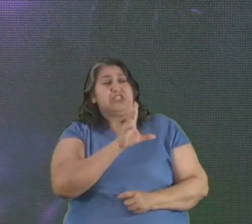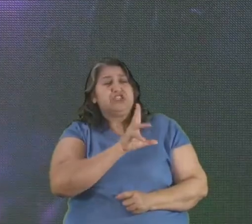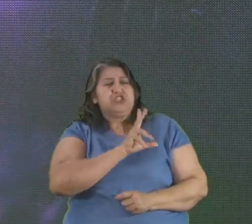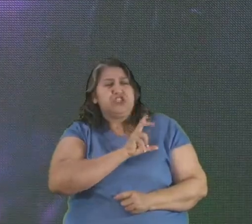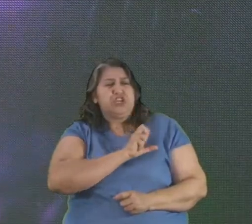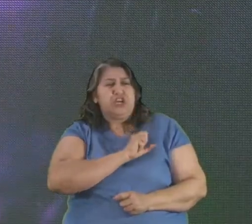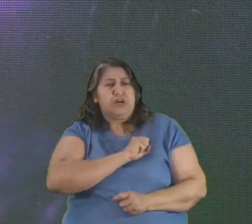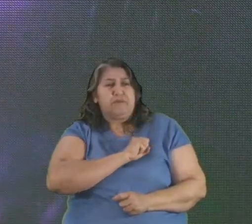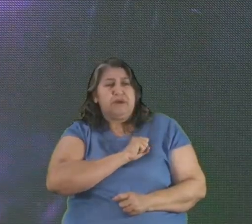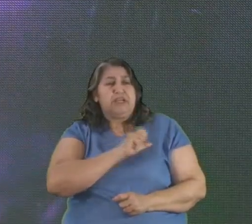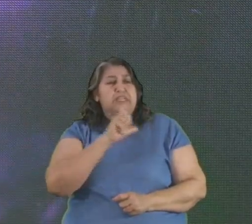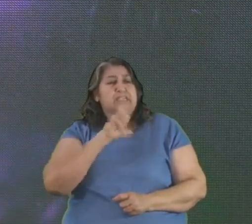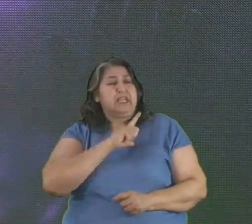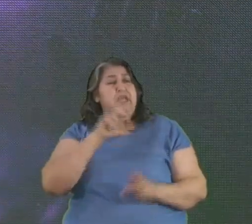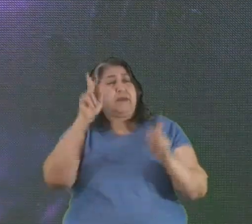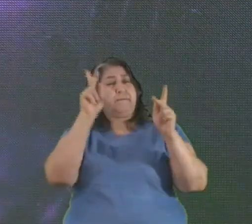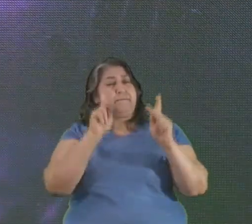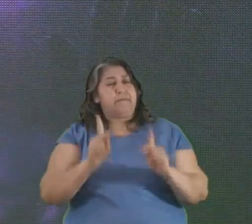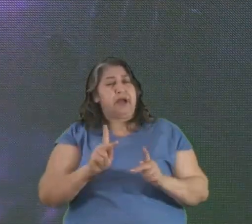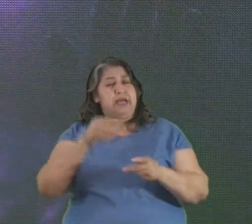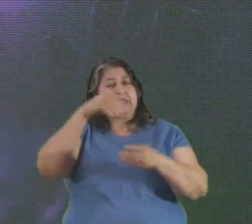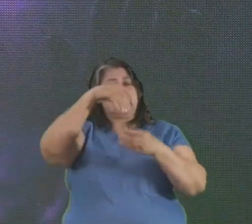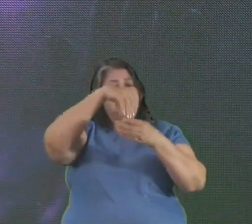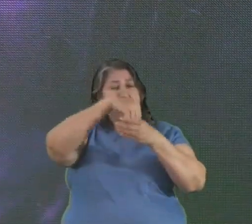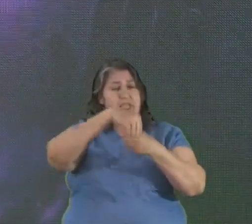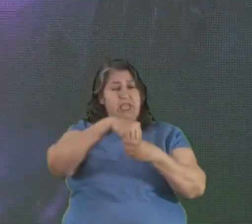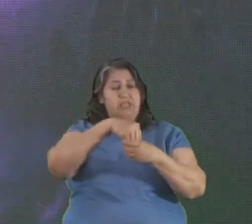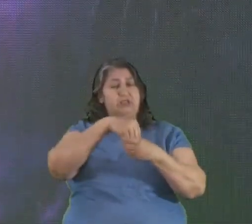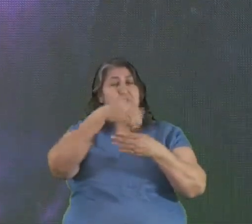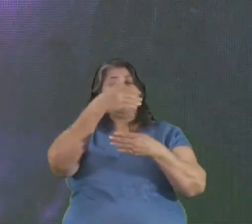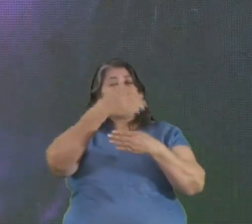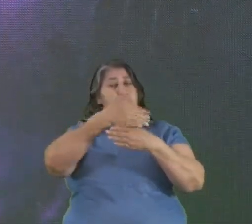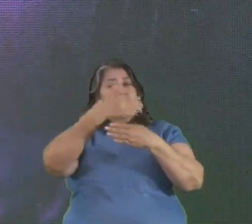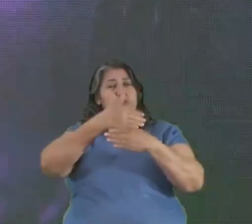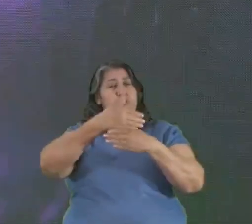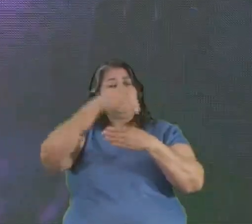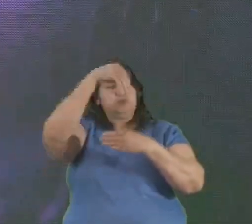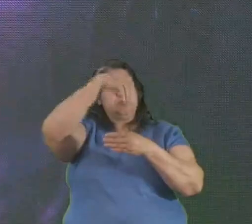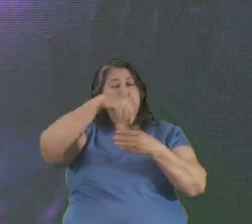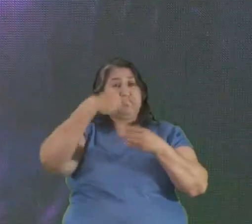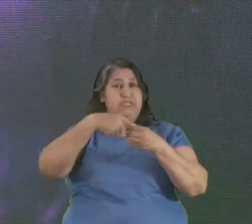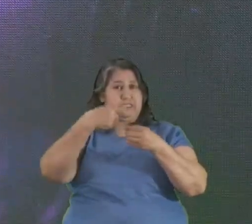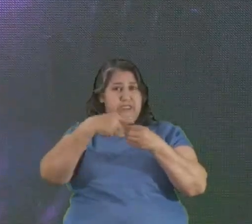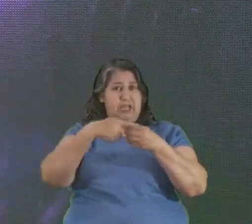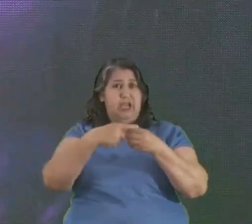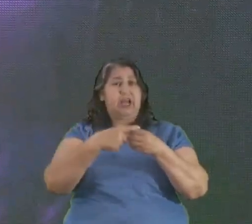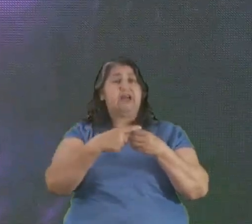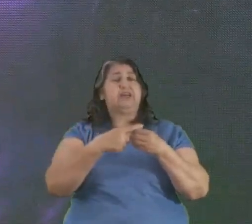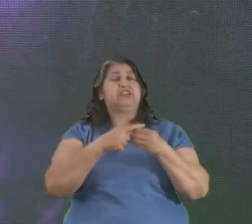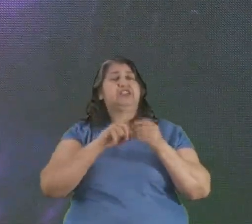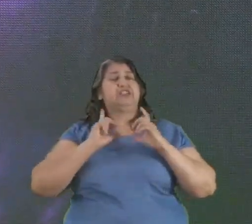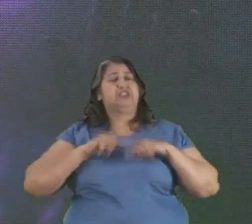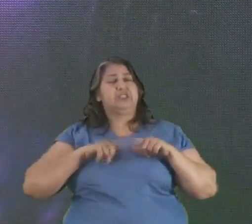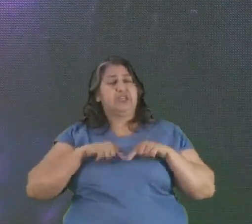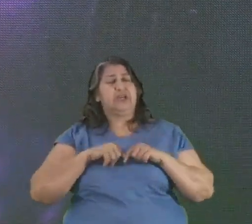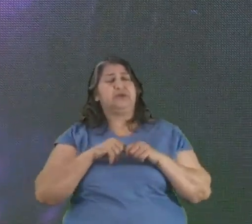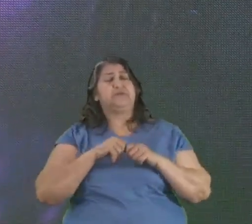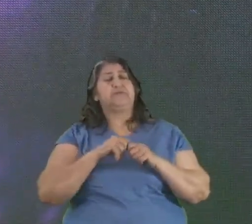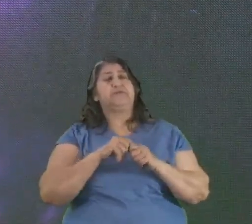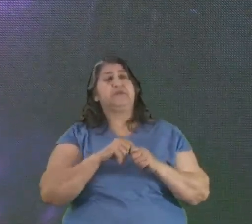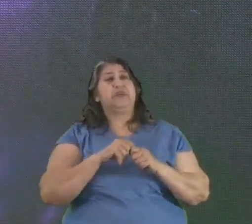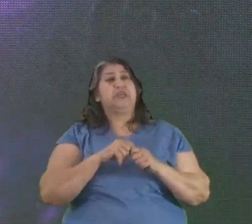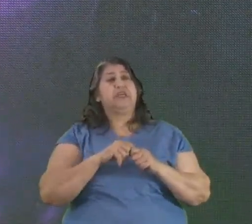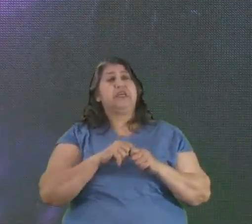amam, haja paz dentro dos teus muros e segurança nas suas